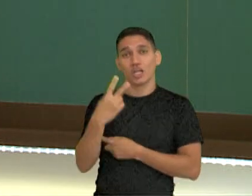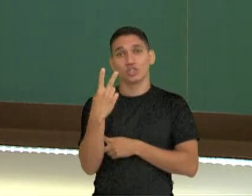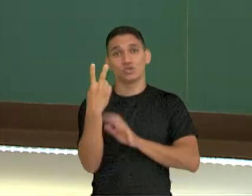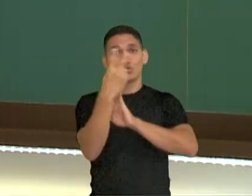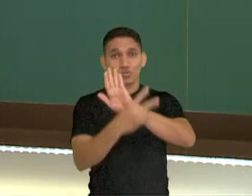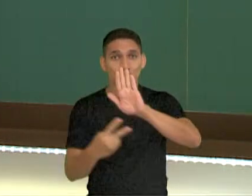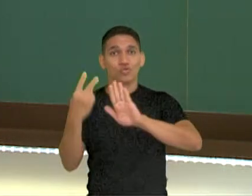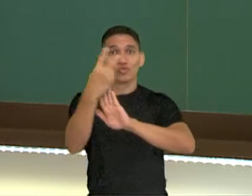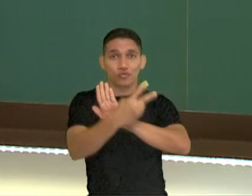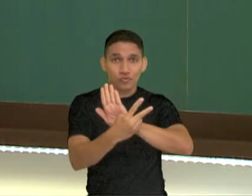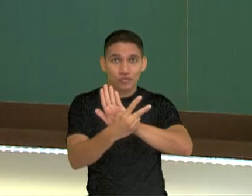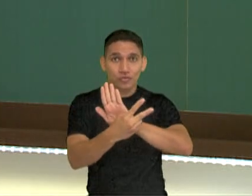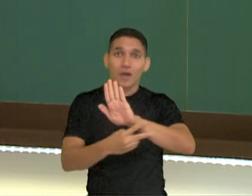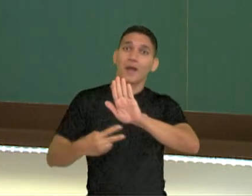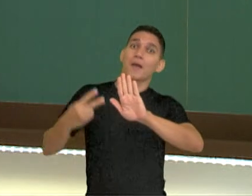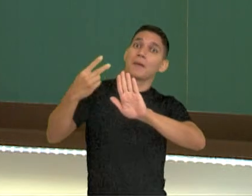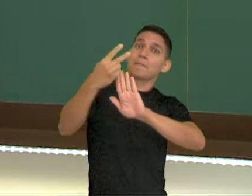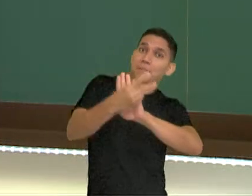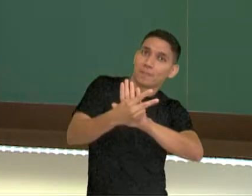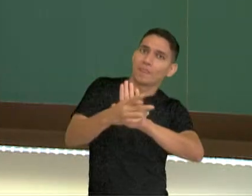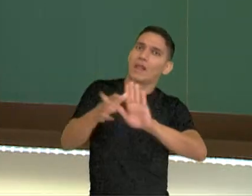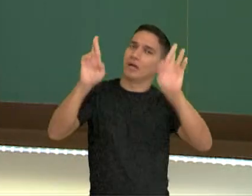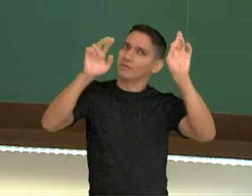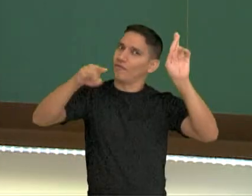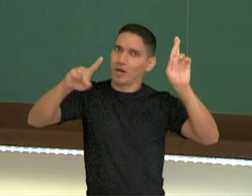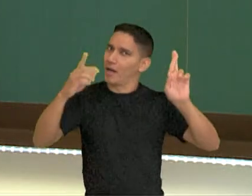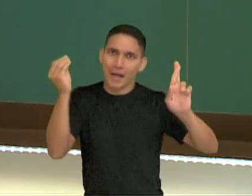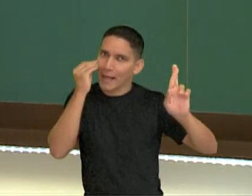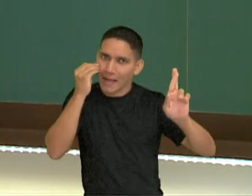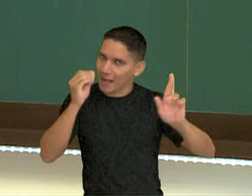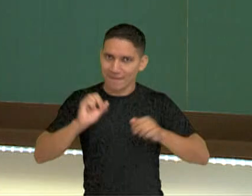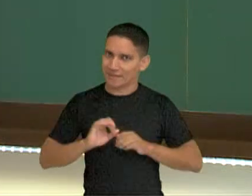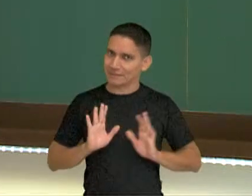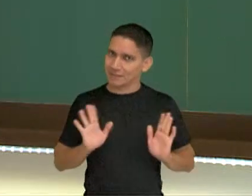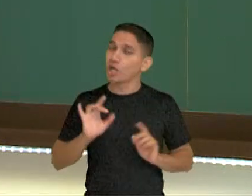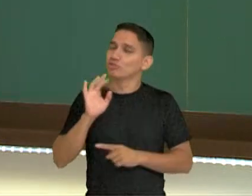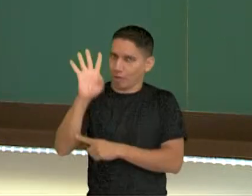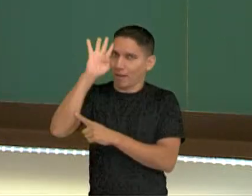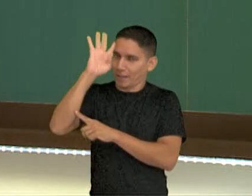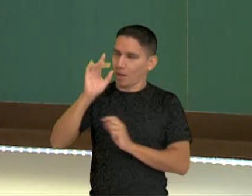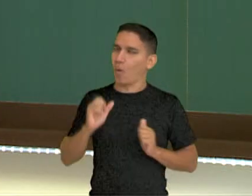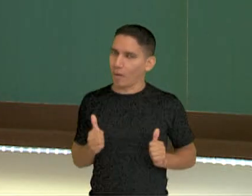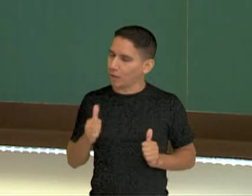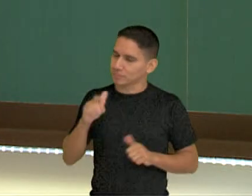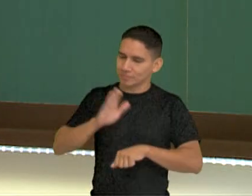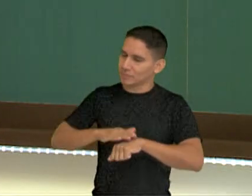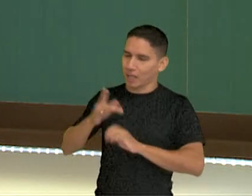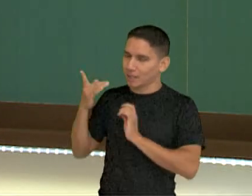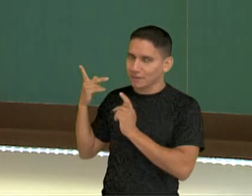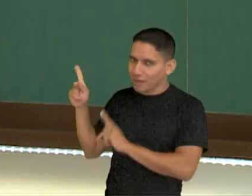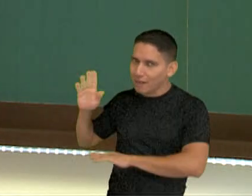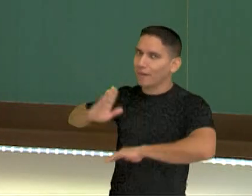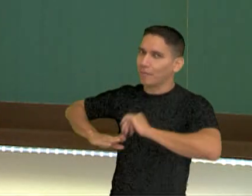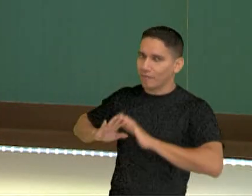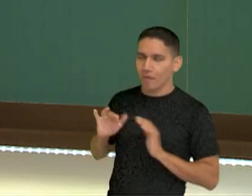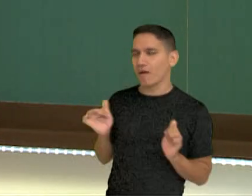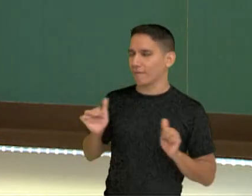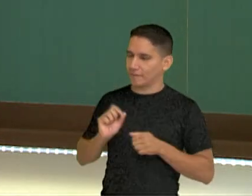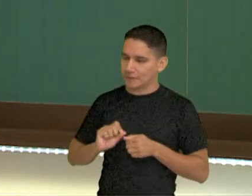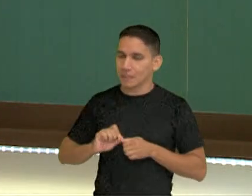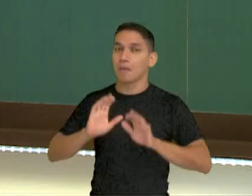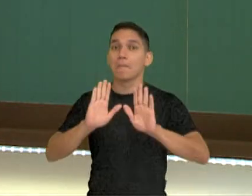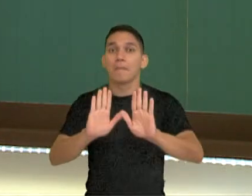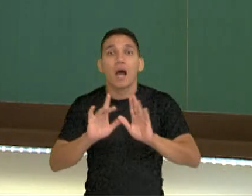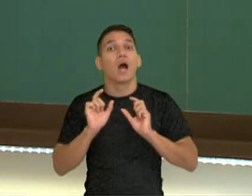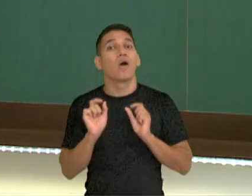meia. Eu espero que vocês não tentem fazer isso em casa, né? Fica na teoria mesmo, deixa que ele faça lá, mas é algo